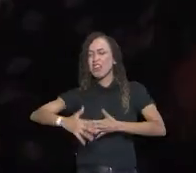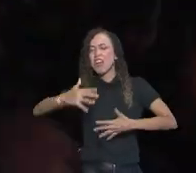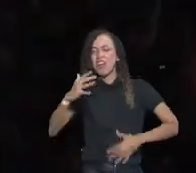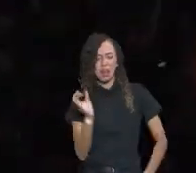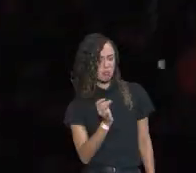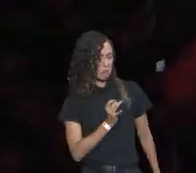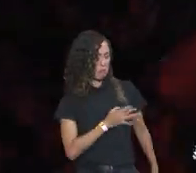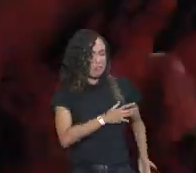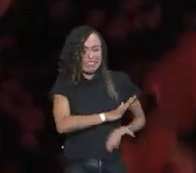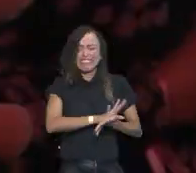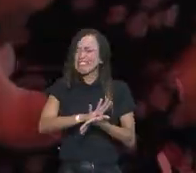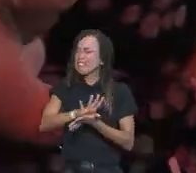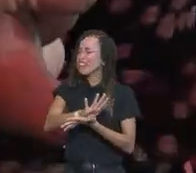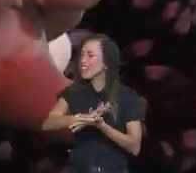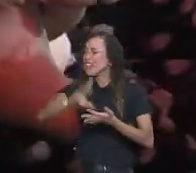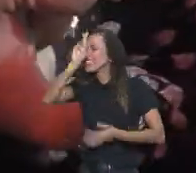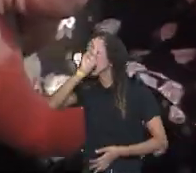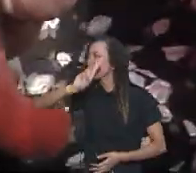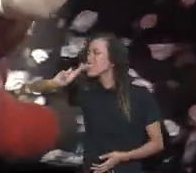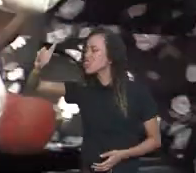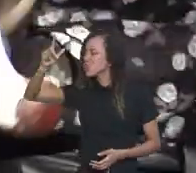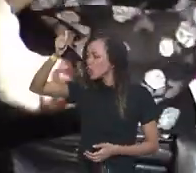o que vier